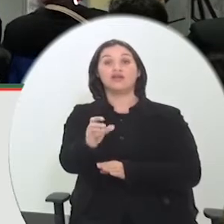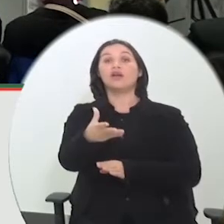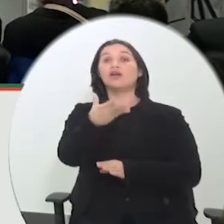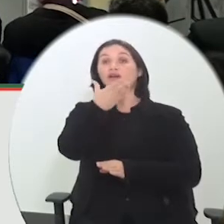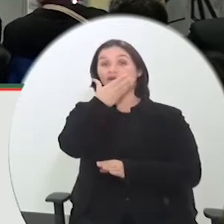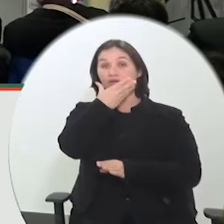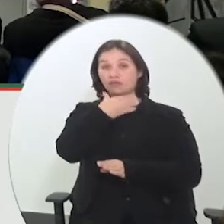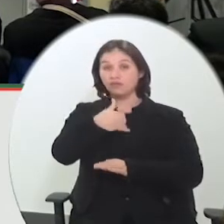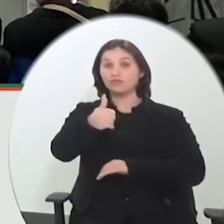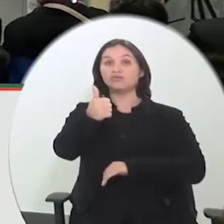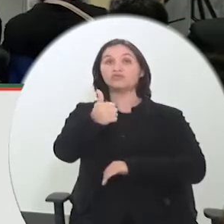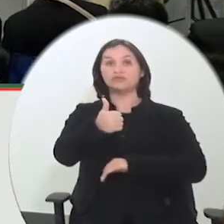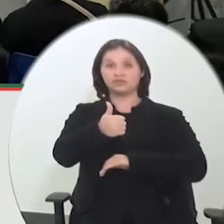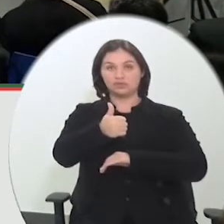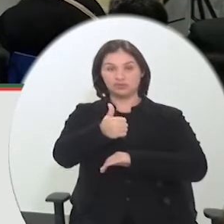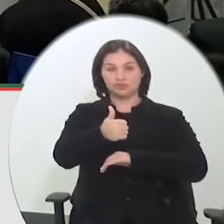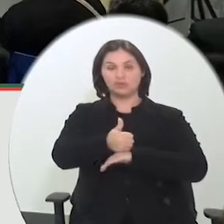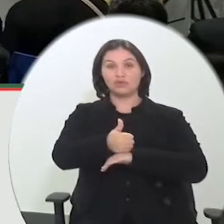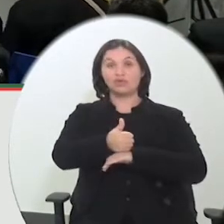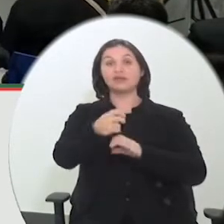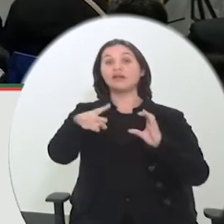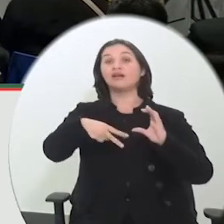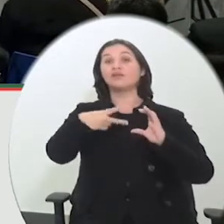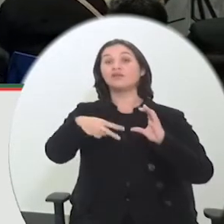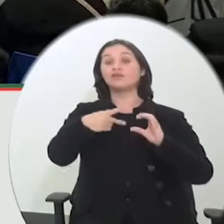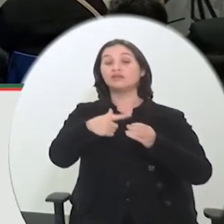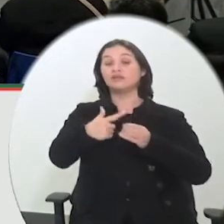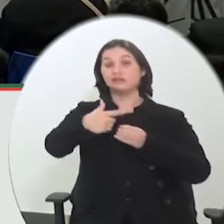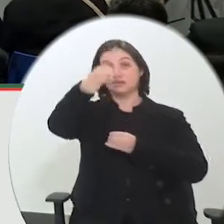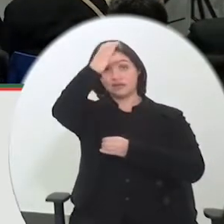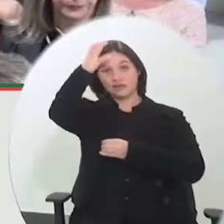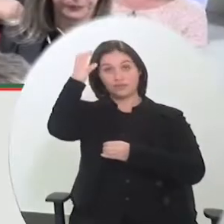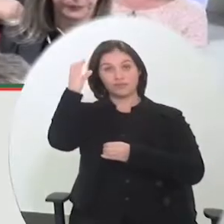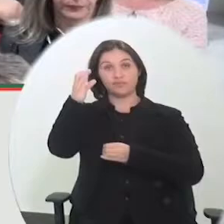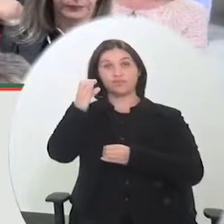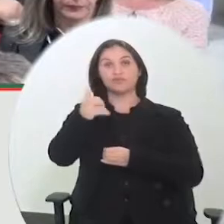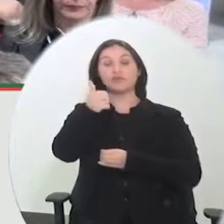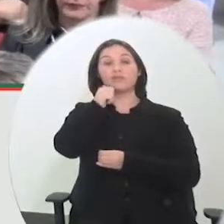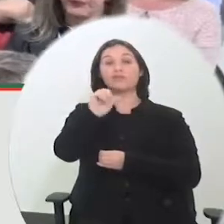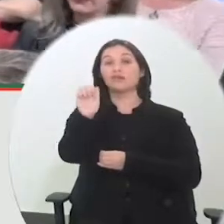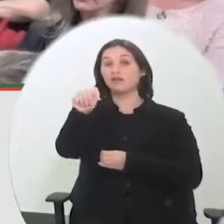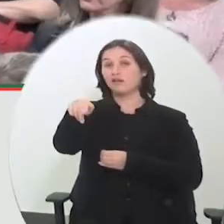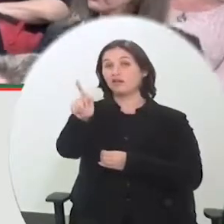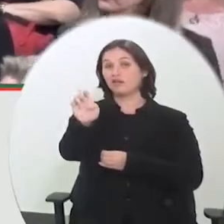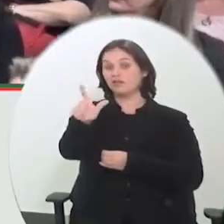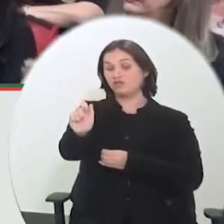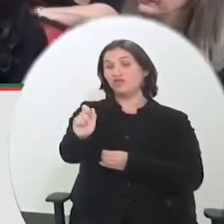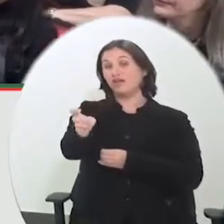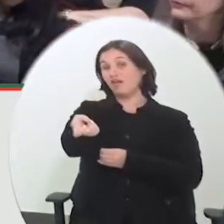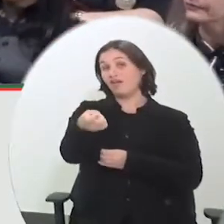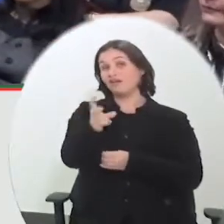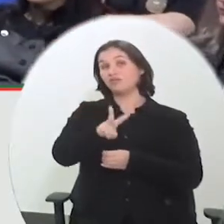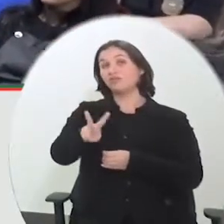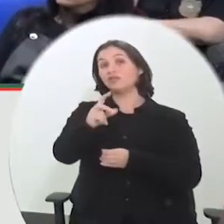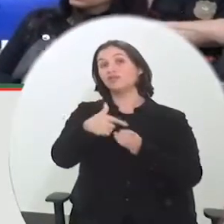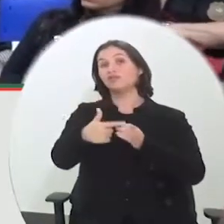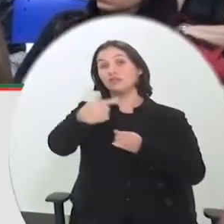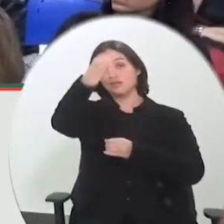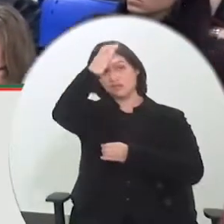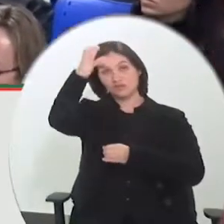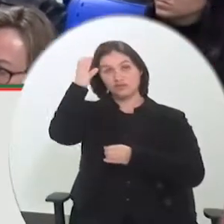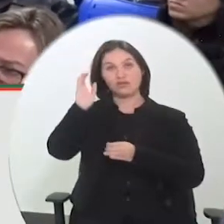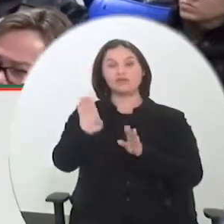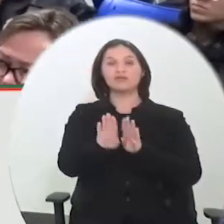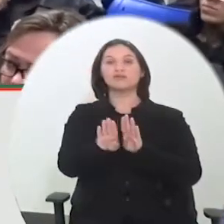Senhora Ângela Melo, ex-vereadora de Criciúma. Senhor Robson Isidro,